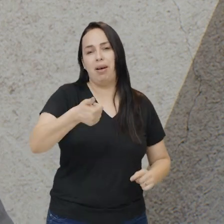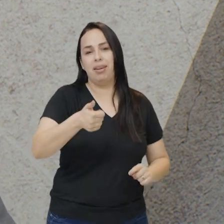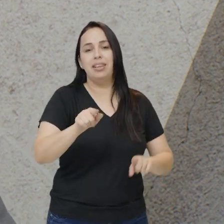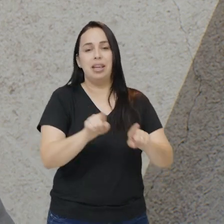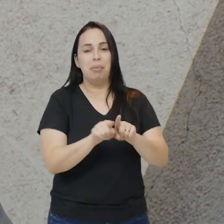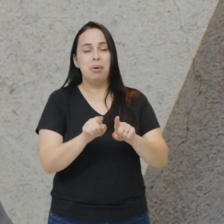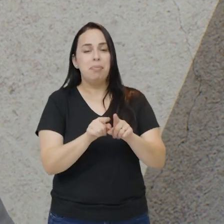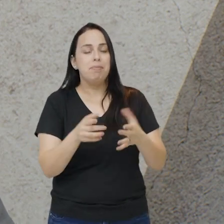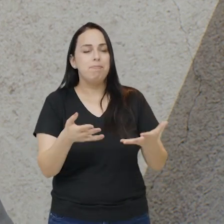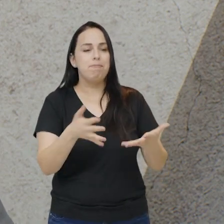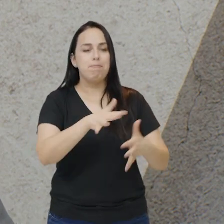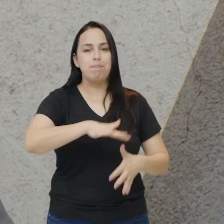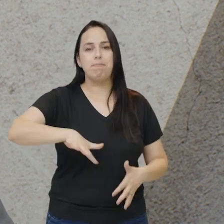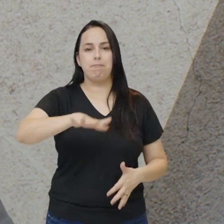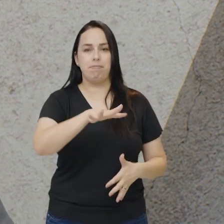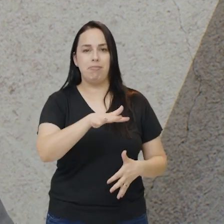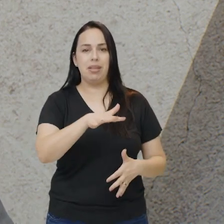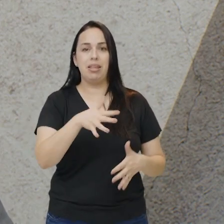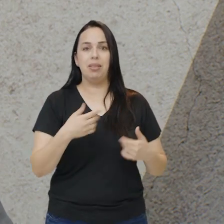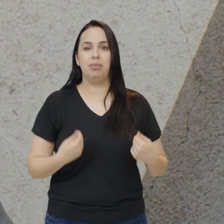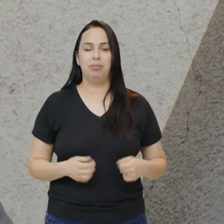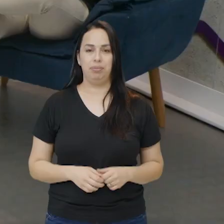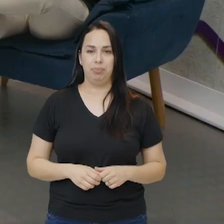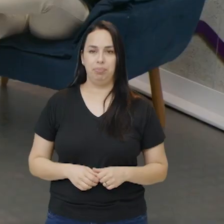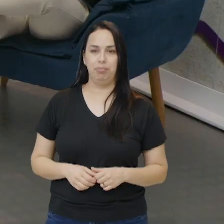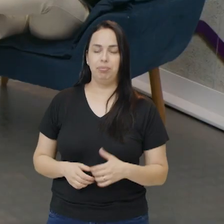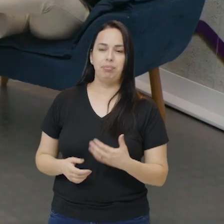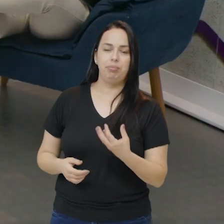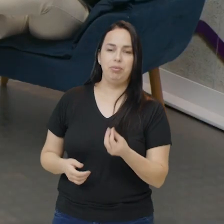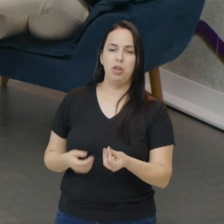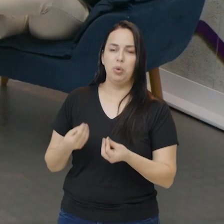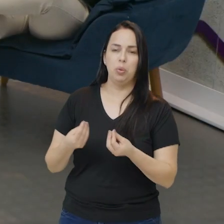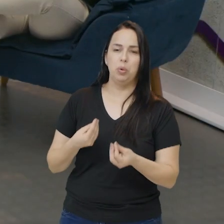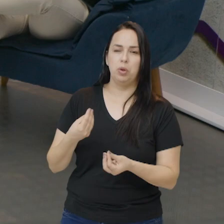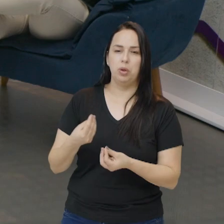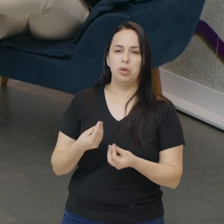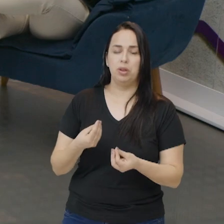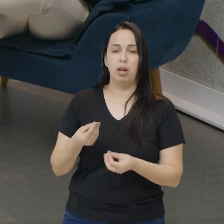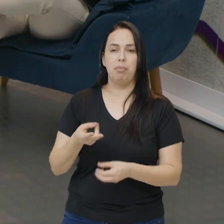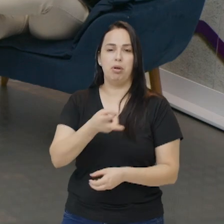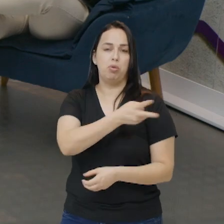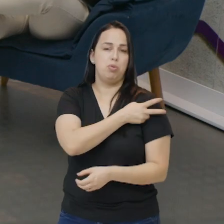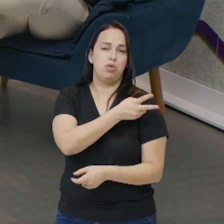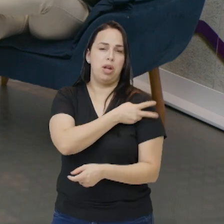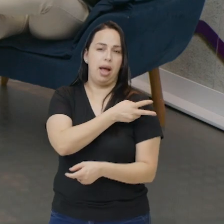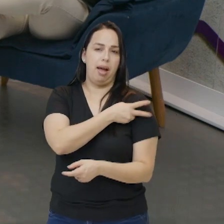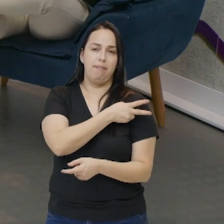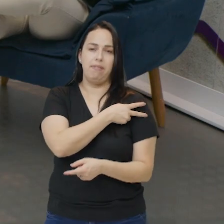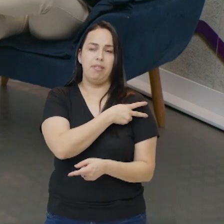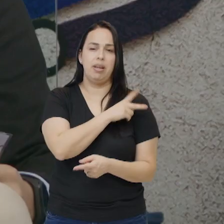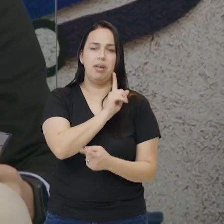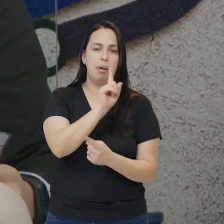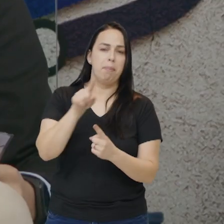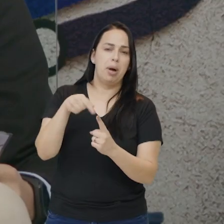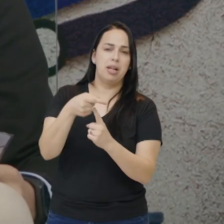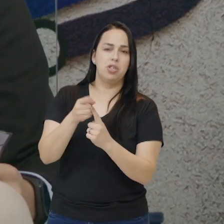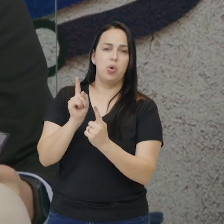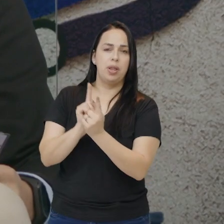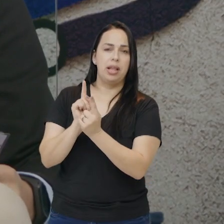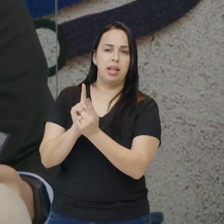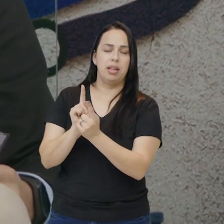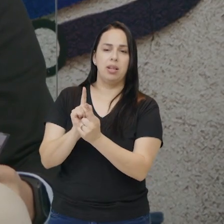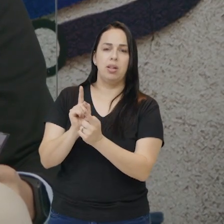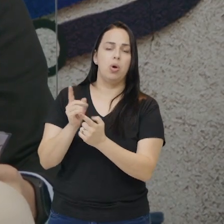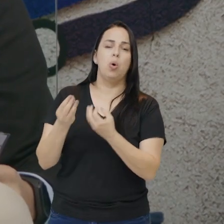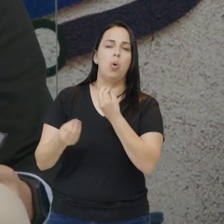próprio colaborador ali envolvido, né, no processo. E como que os supervisores, os próprios atendentes, eles